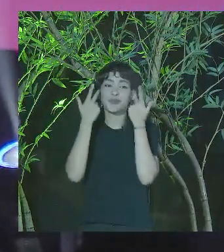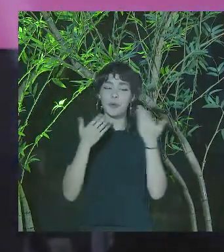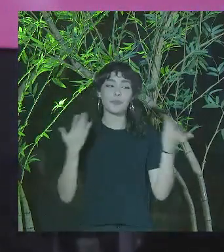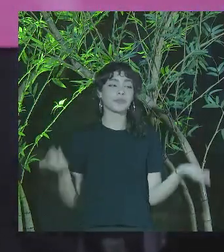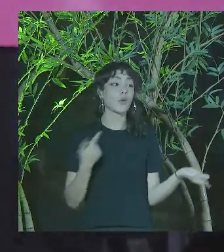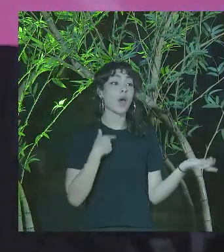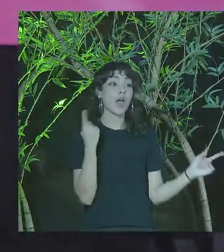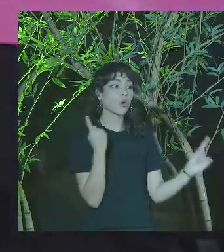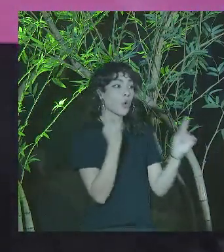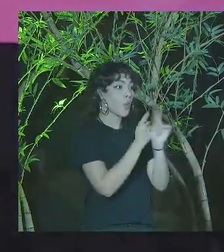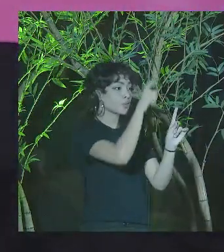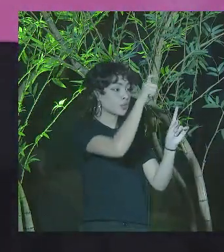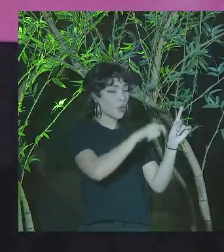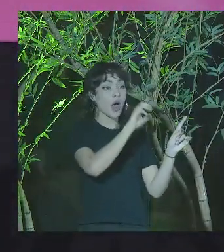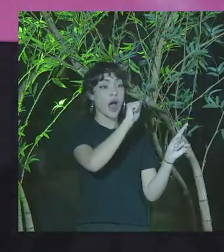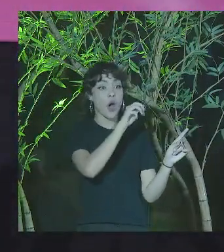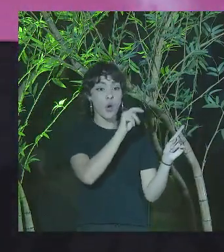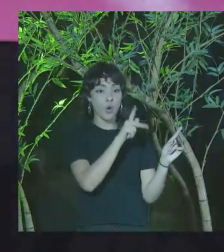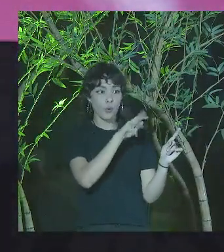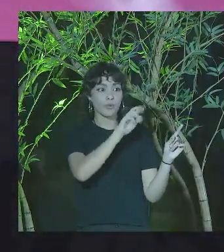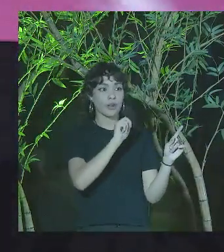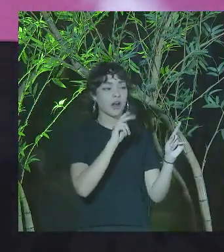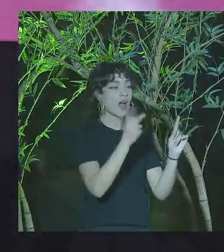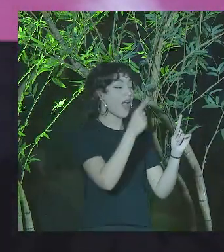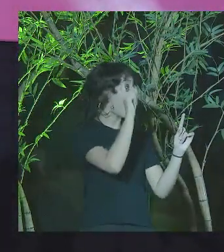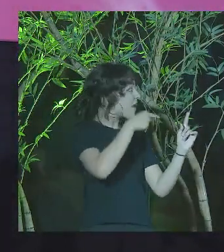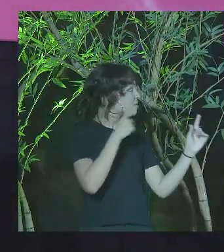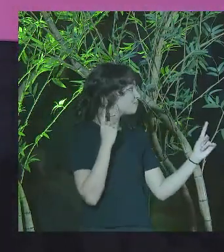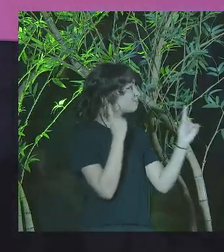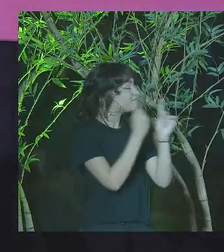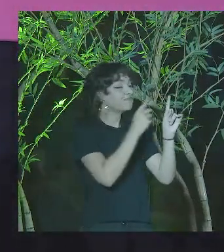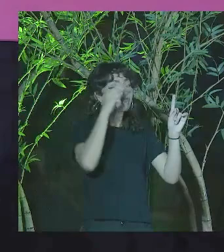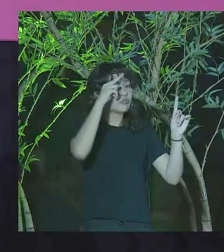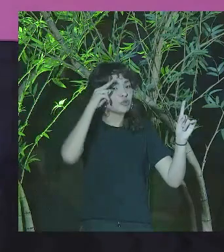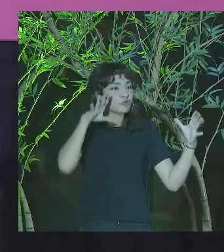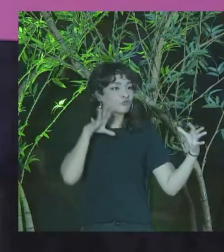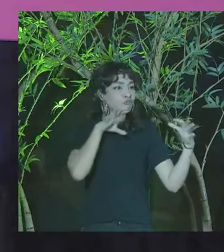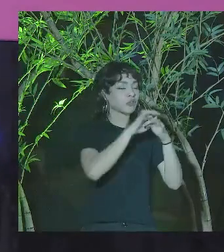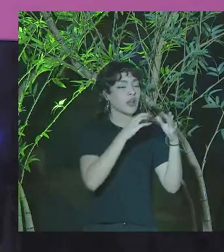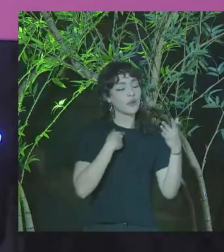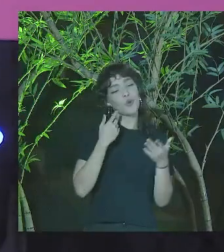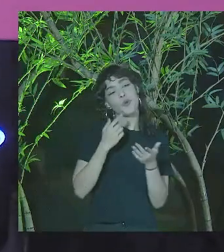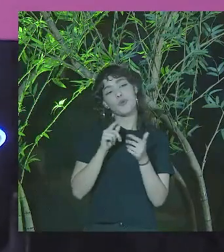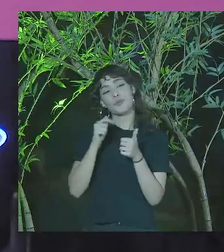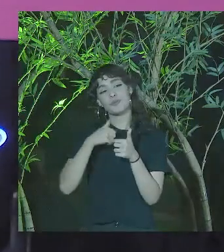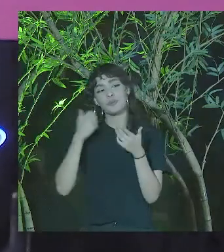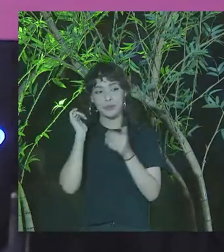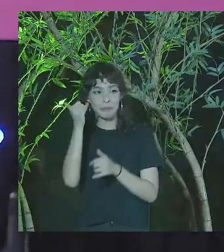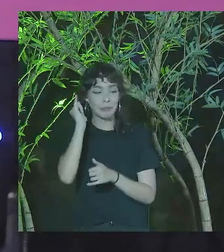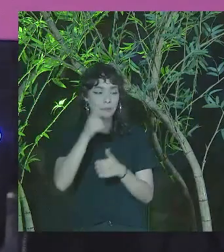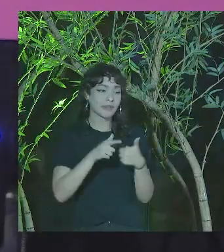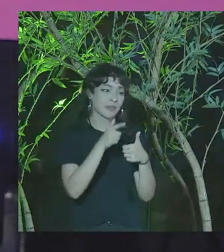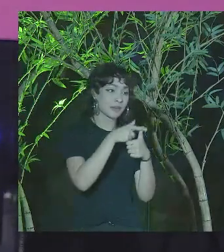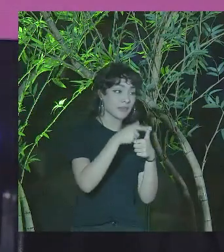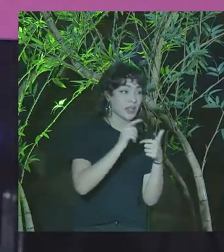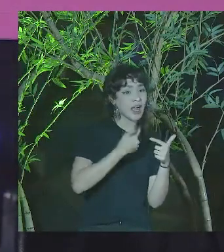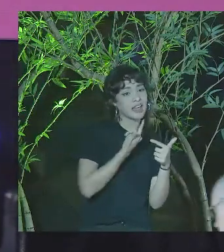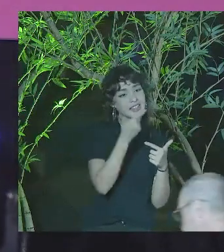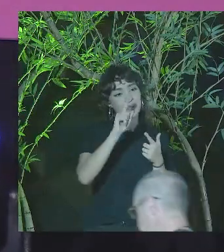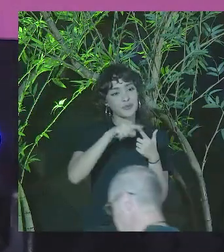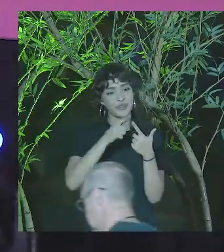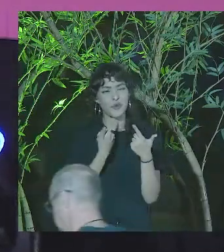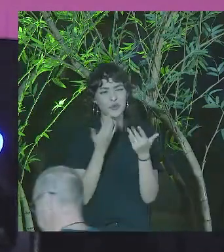a Oprah é o encontro de algumas histórias. Eu vou contar a primeira agora, e a segunda, que me marcou mais, eu conto no